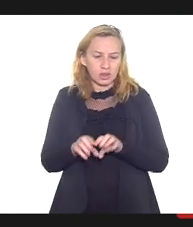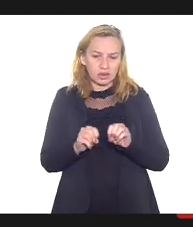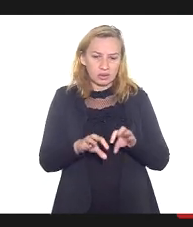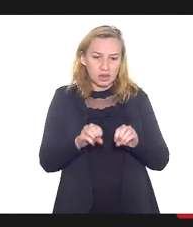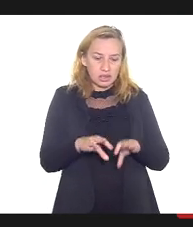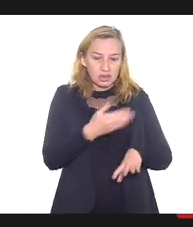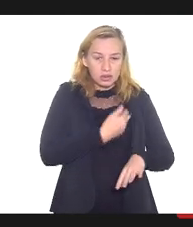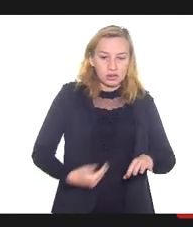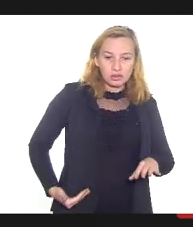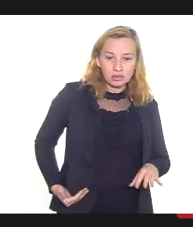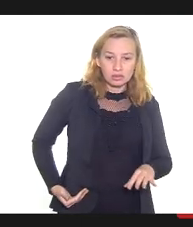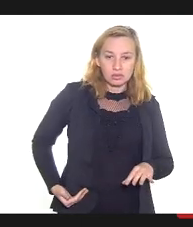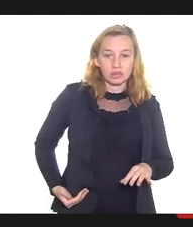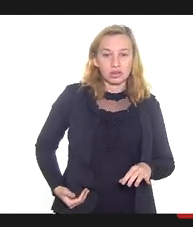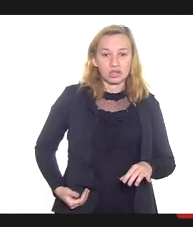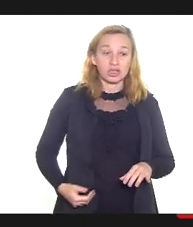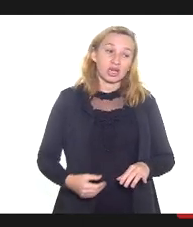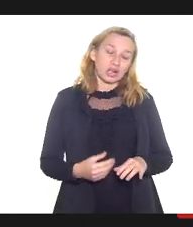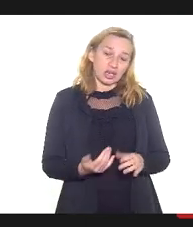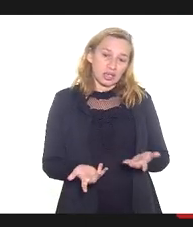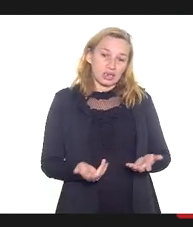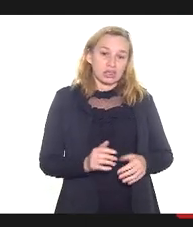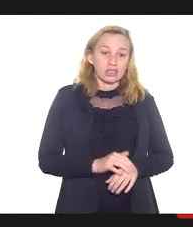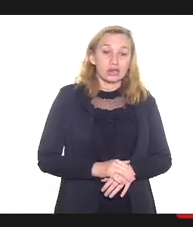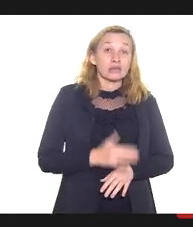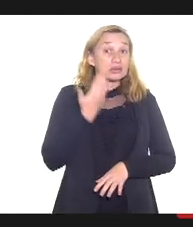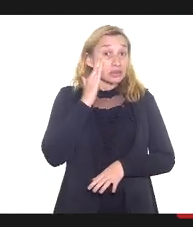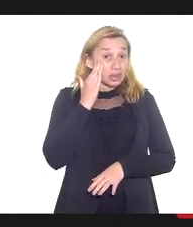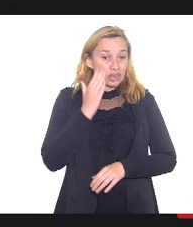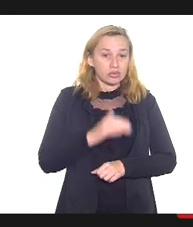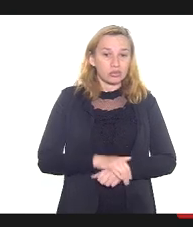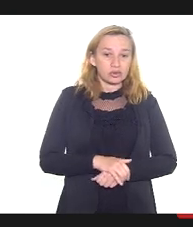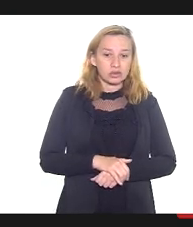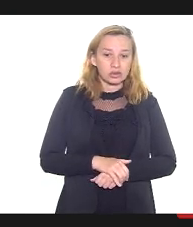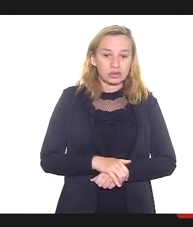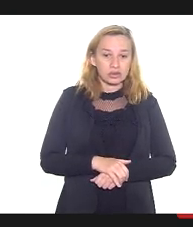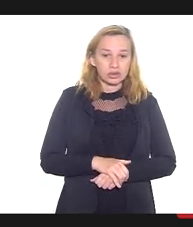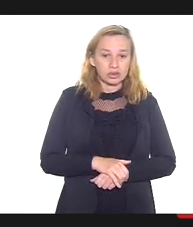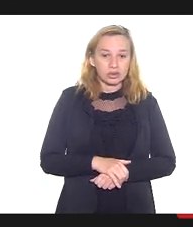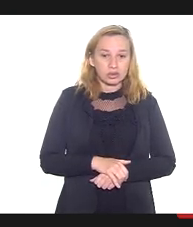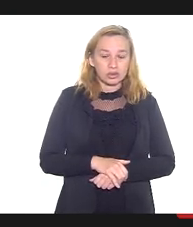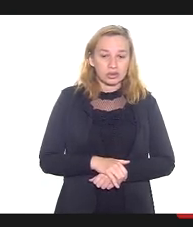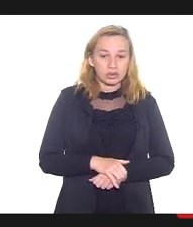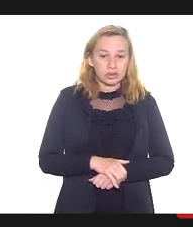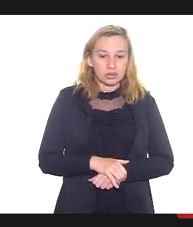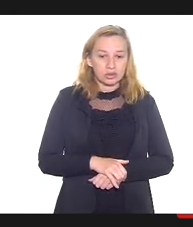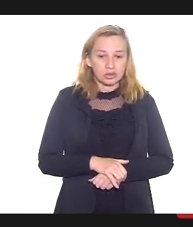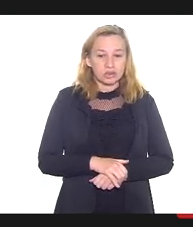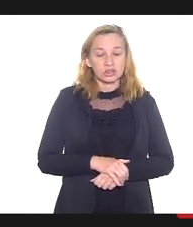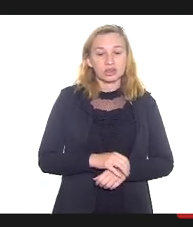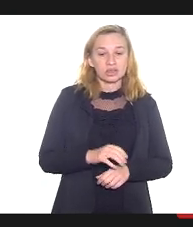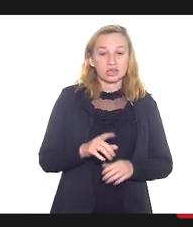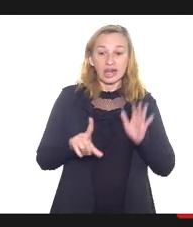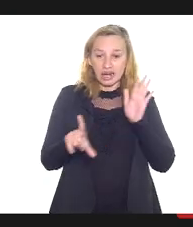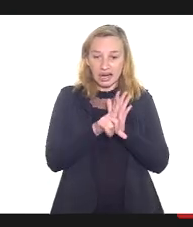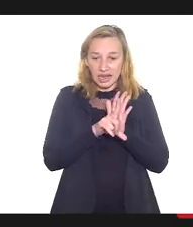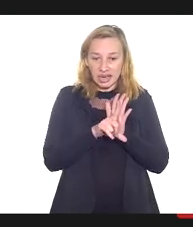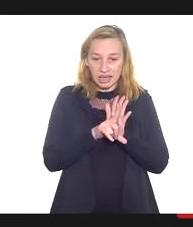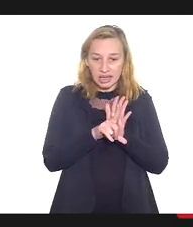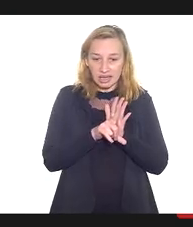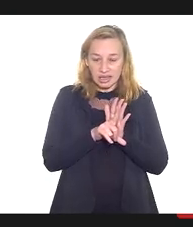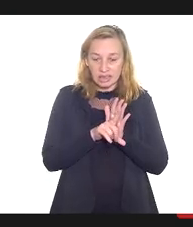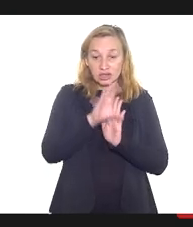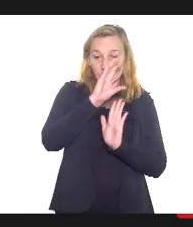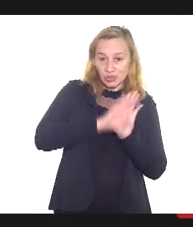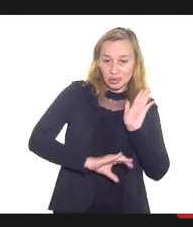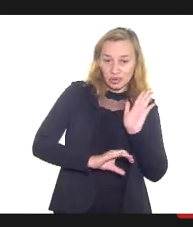das classes trabalhadoras, né? Entendemos que amparados nas diretrizes curriculares nacionais para o